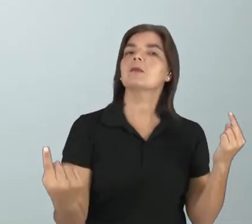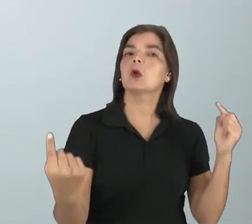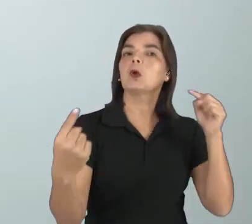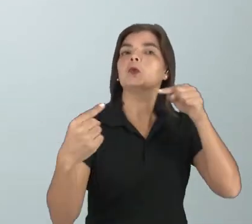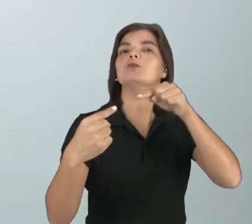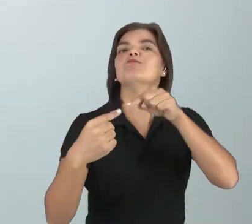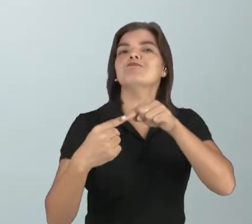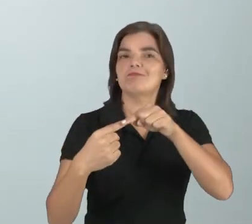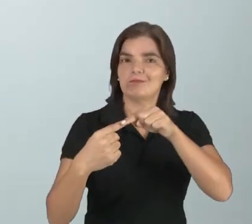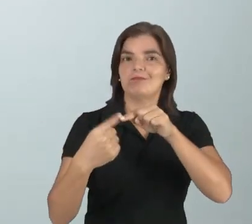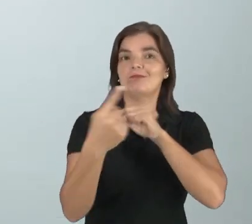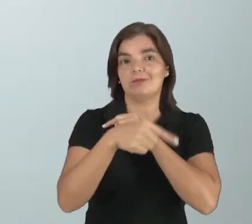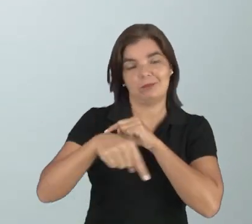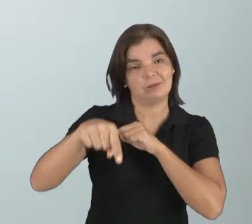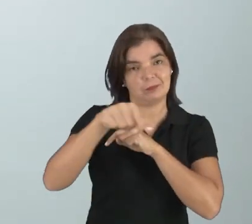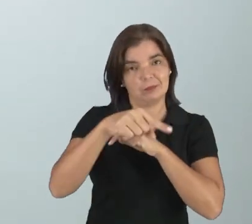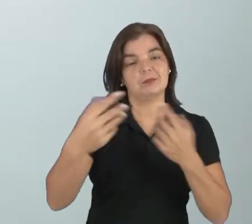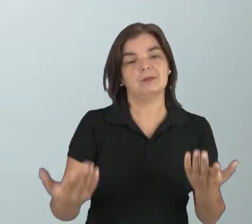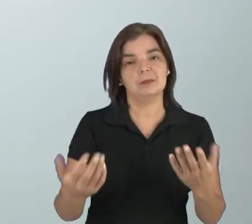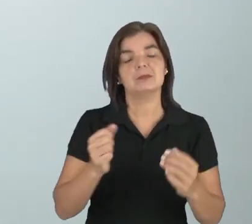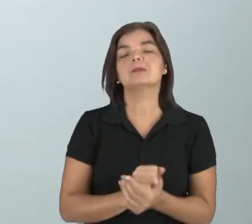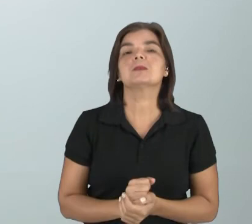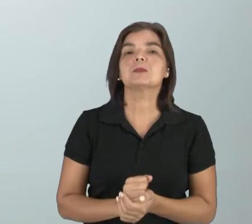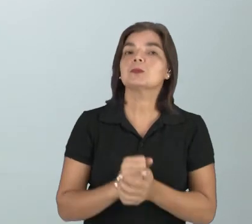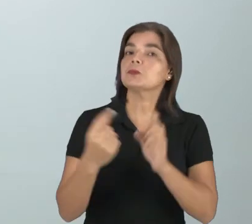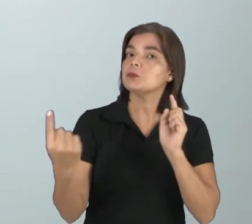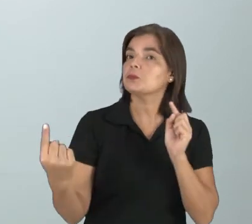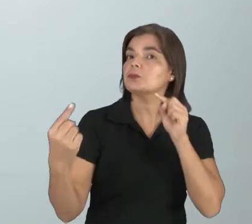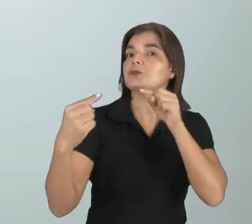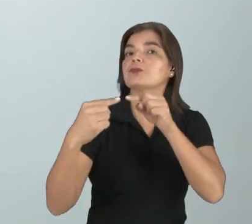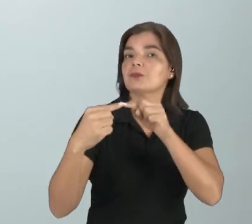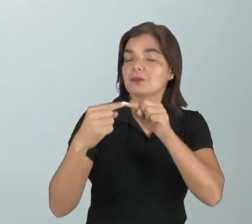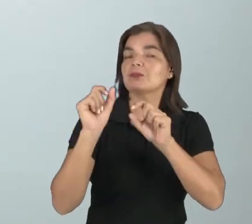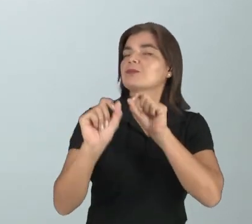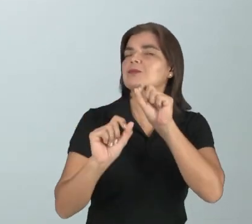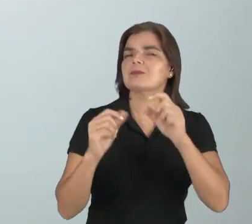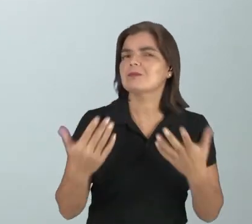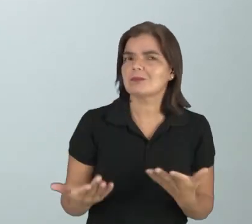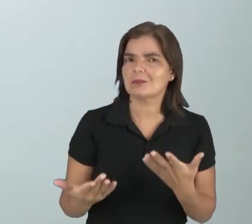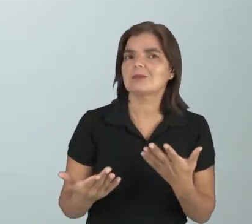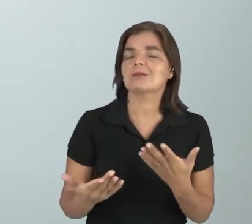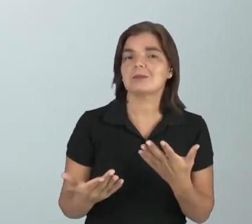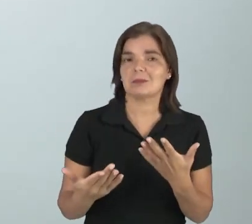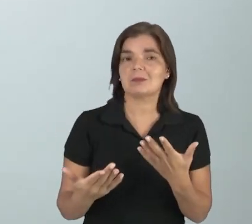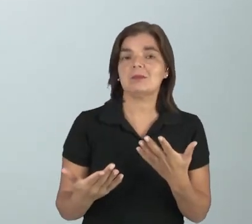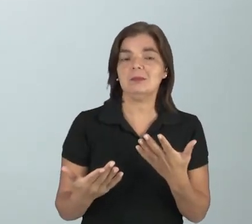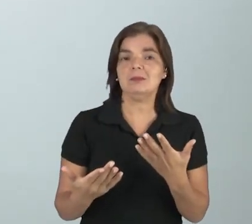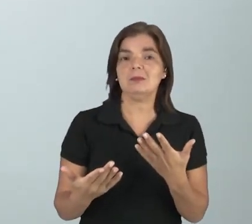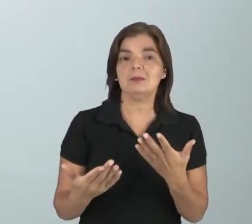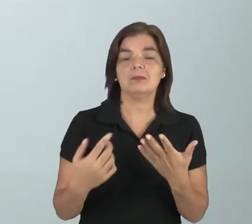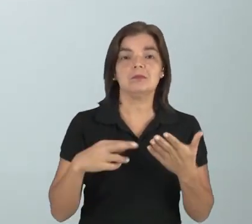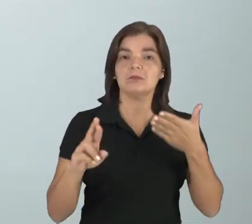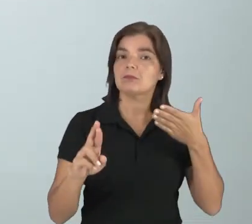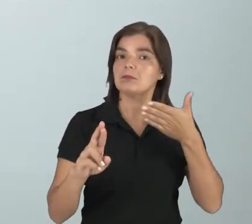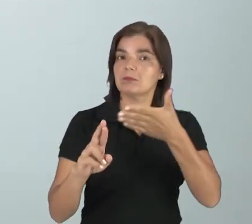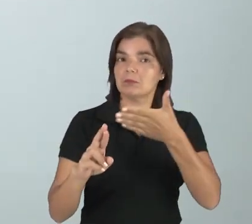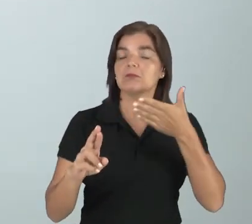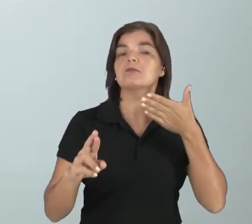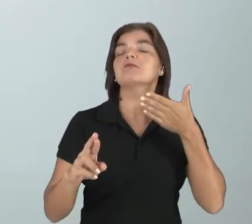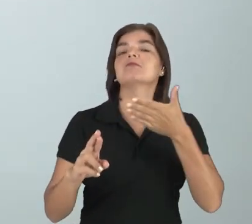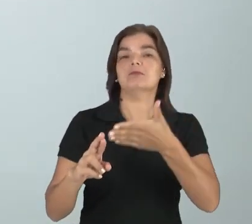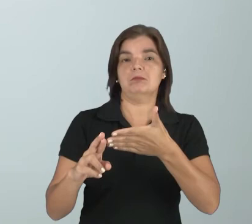e é isso que eu quero colocar para vocês. Quando a intenção é estabelecer uma referência